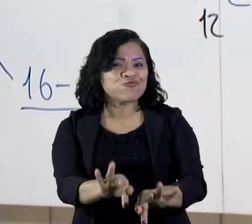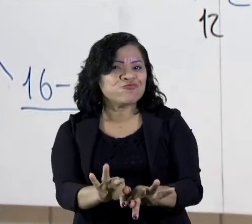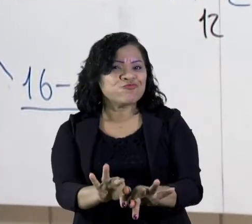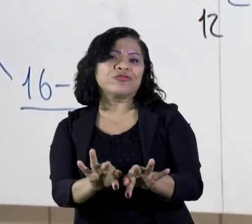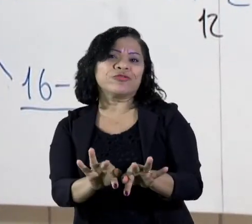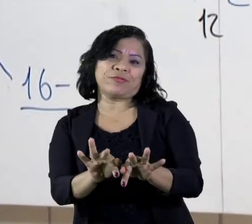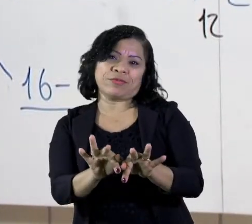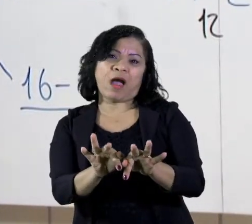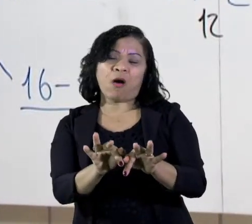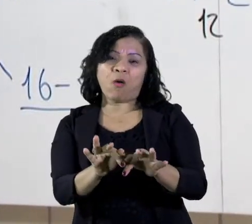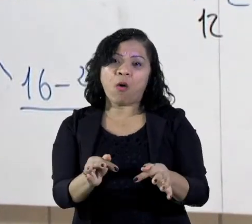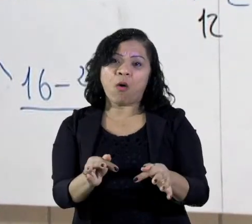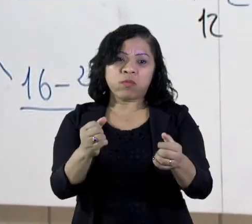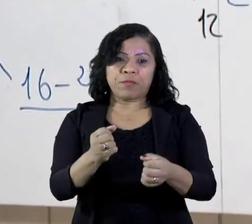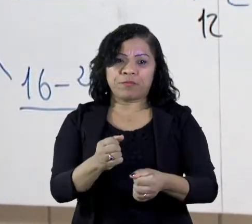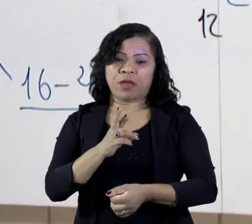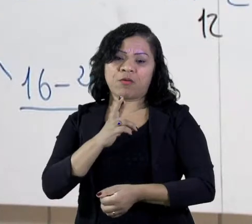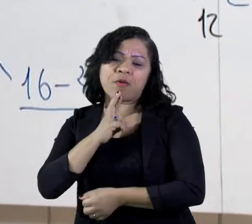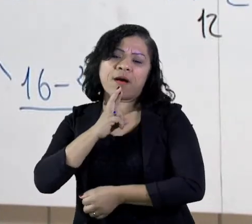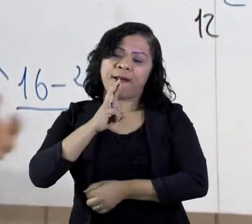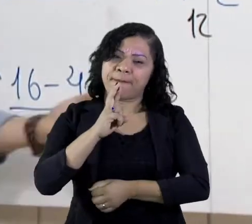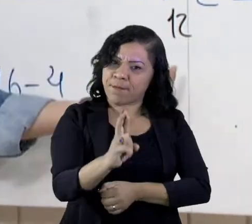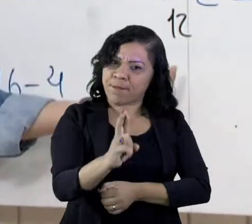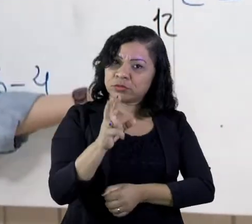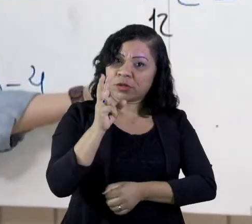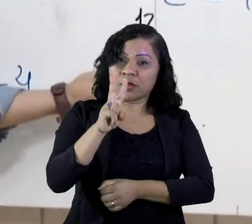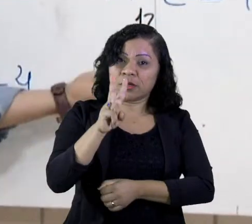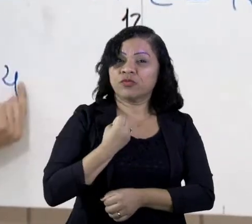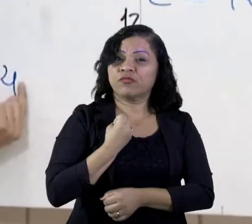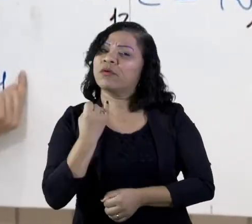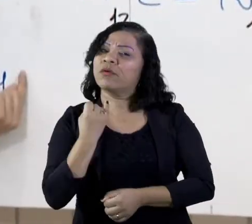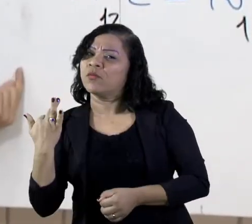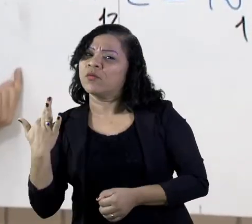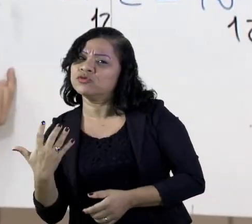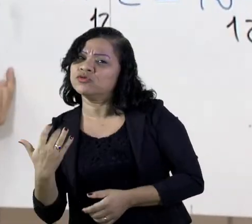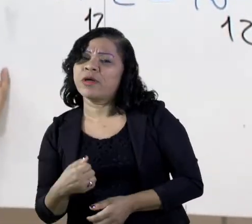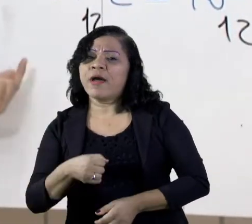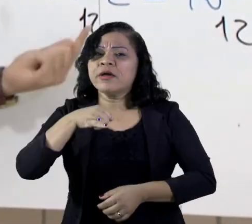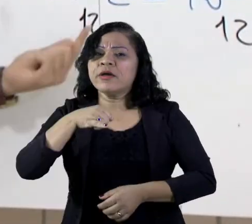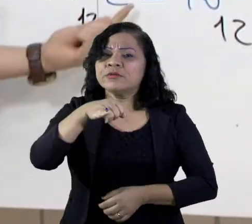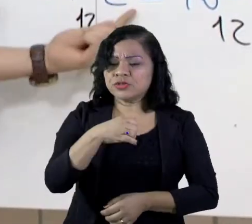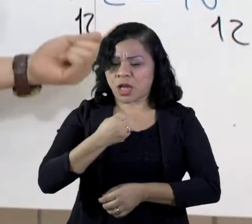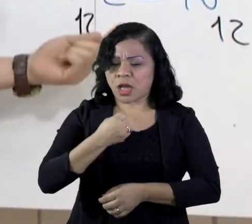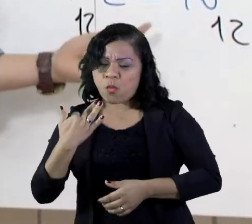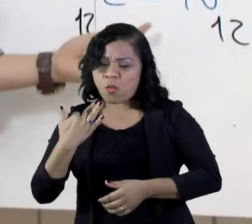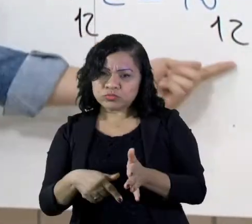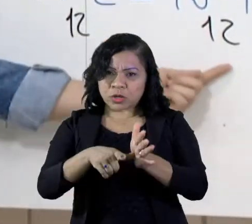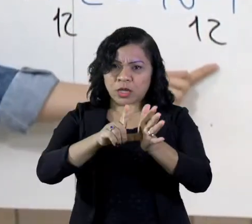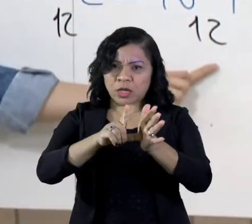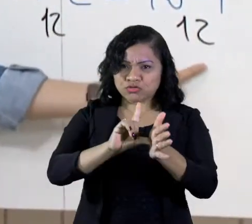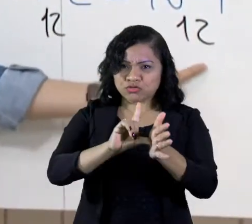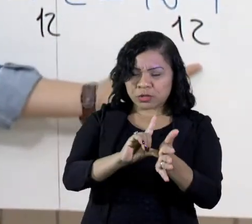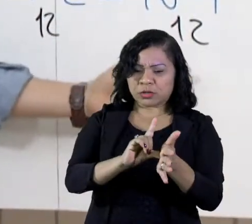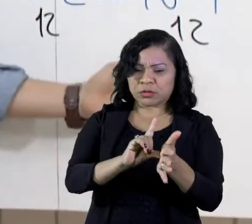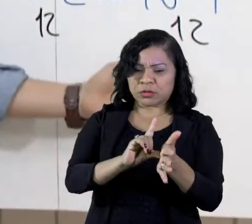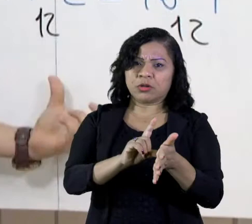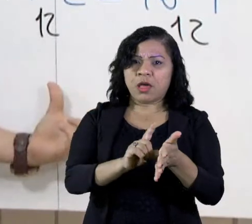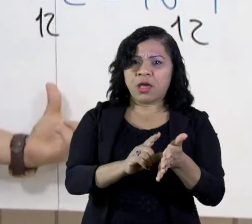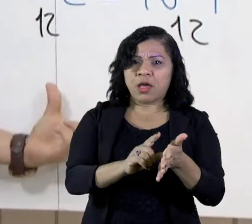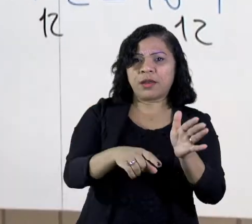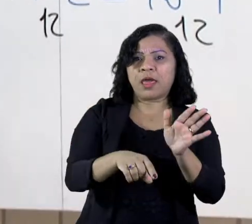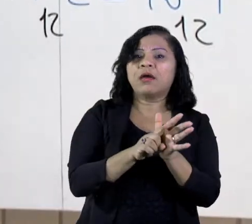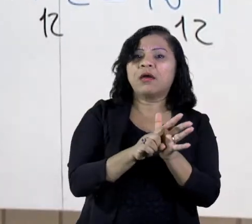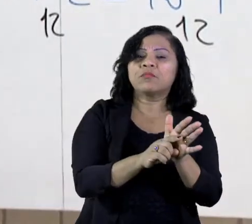efetua a operação, a gente vai ver a quantidade. Se a quantidade que tem antes do sinal de igualdade e que tem depois do sinal de igualdade